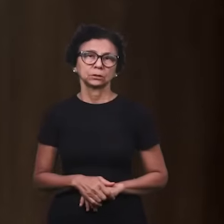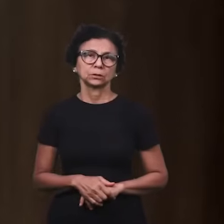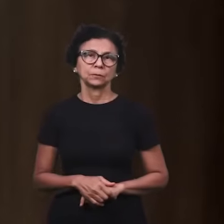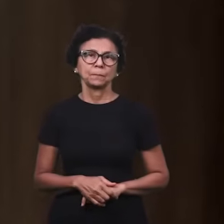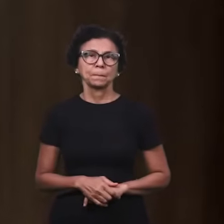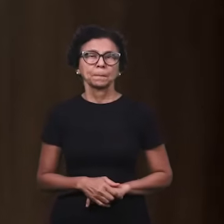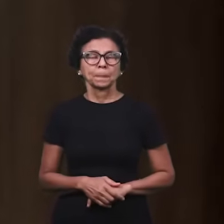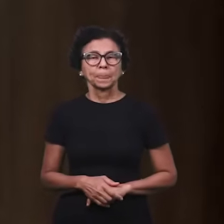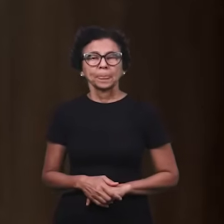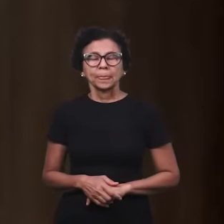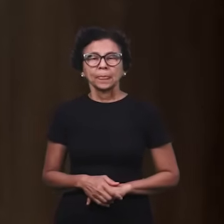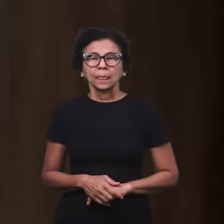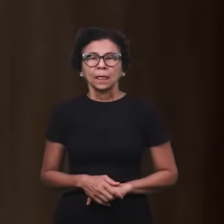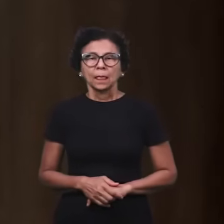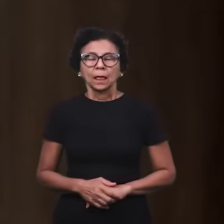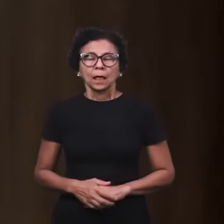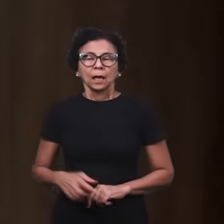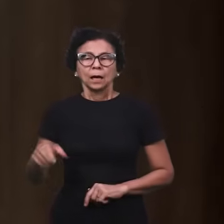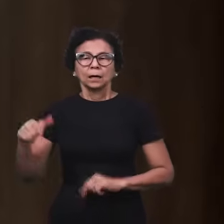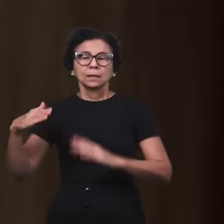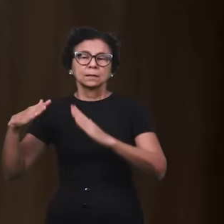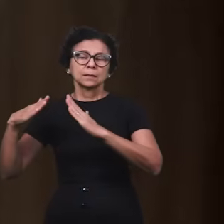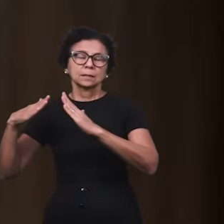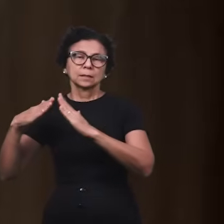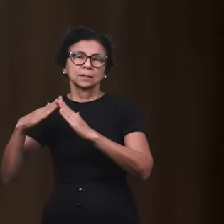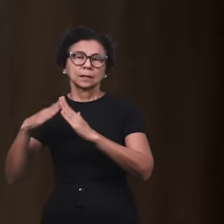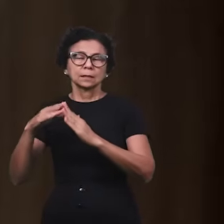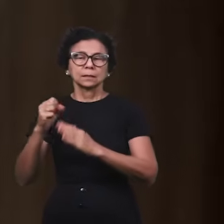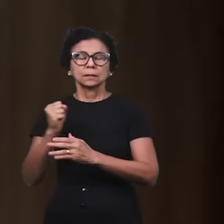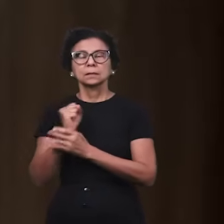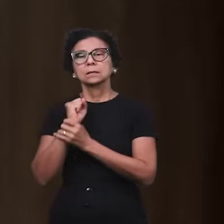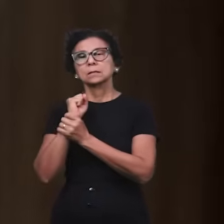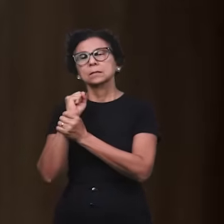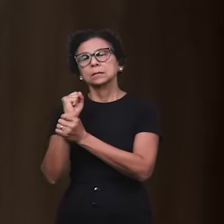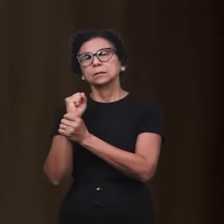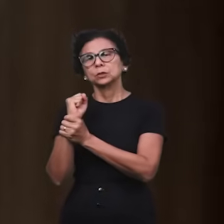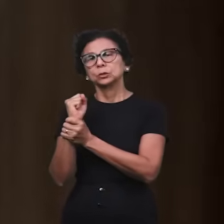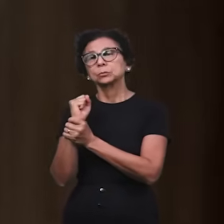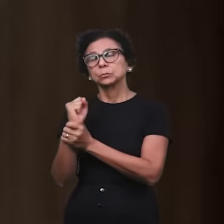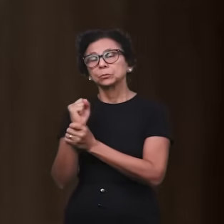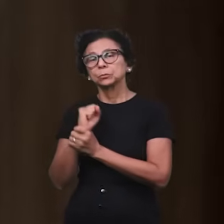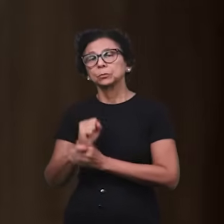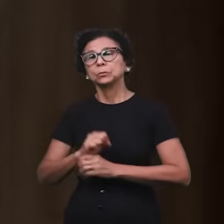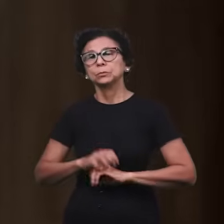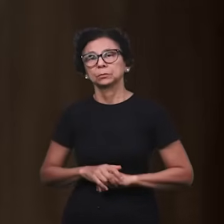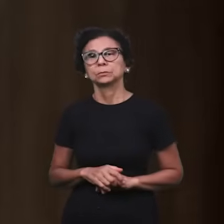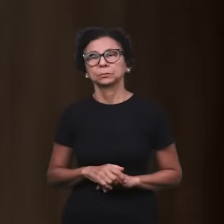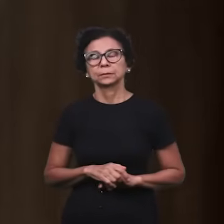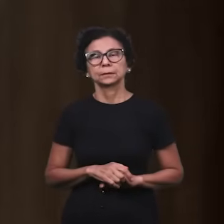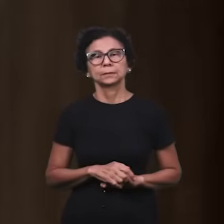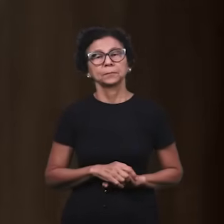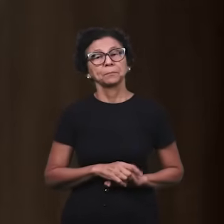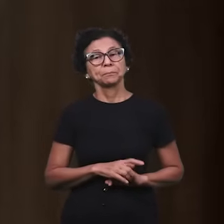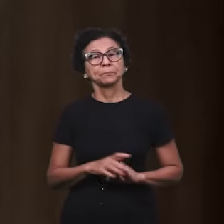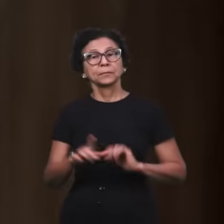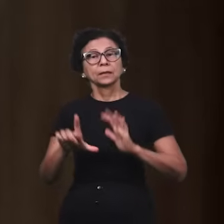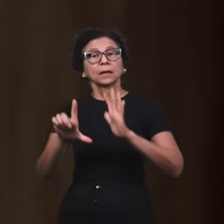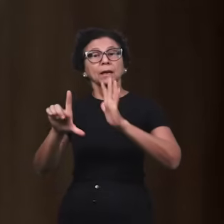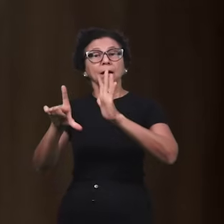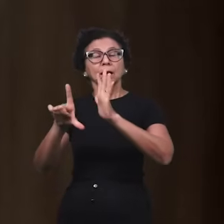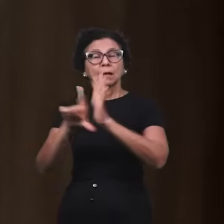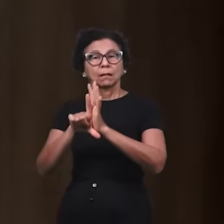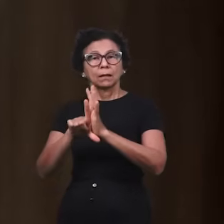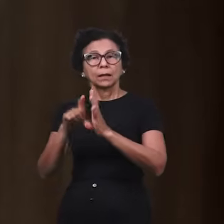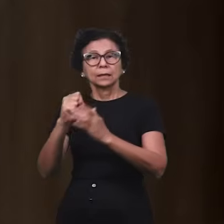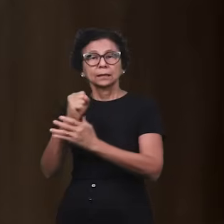em cidade murada, que tinha muros, ele tinha, então a lei dava a esse